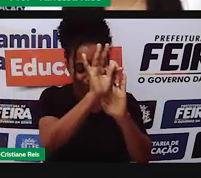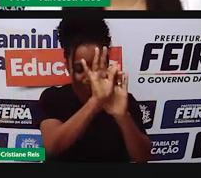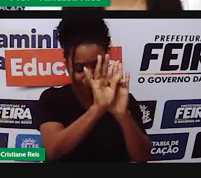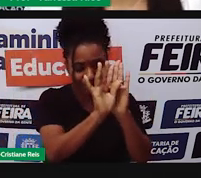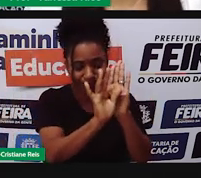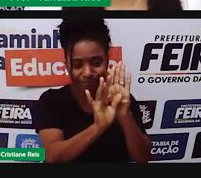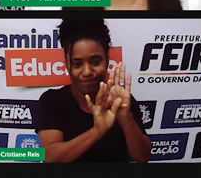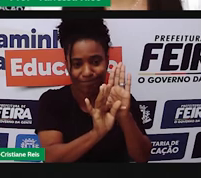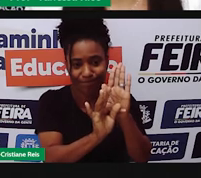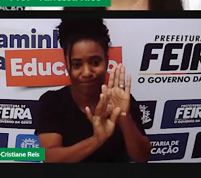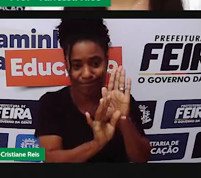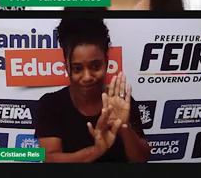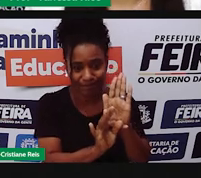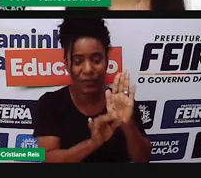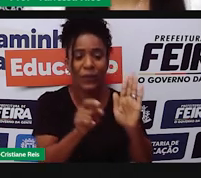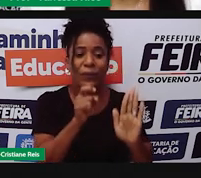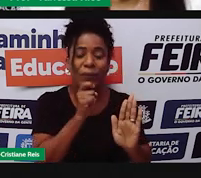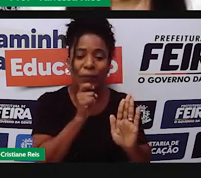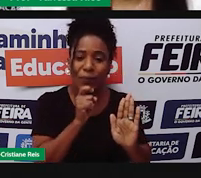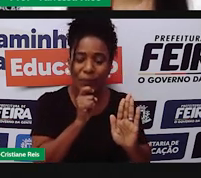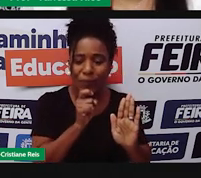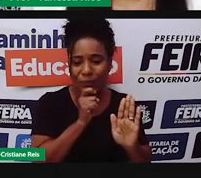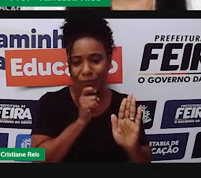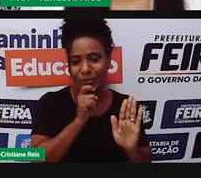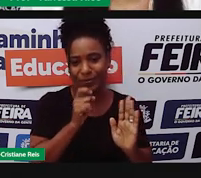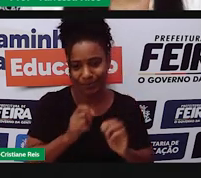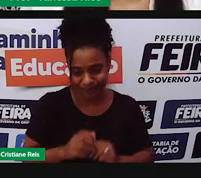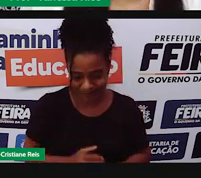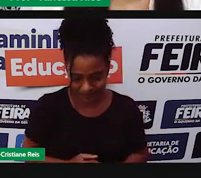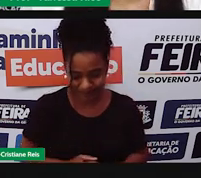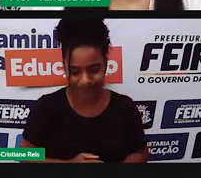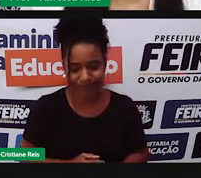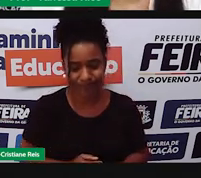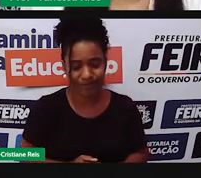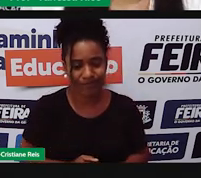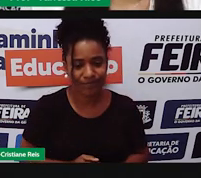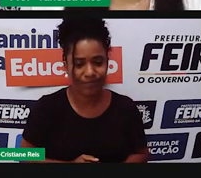caindo, caindo e esfriando cada vez mais.